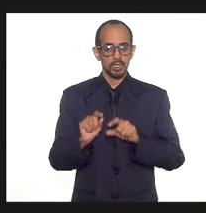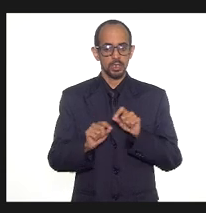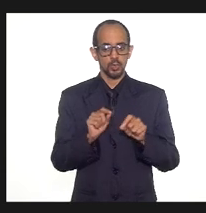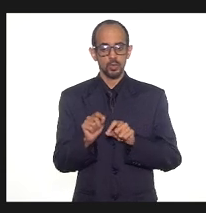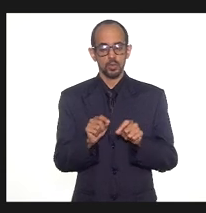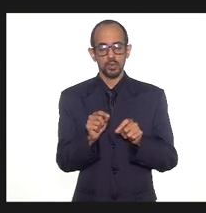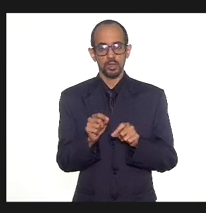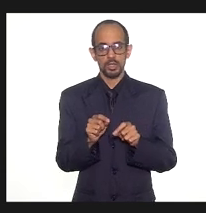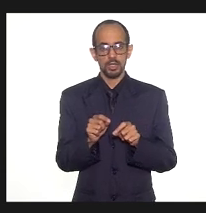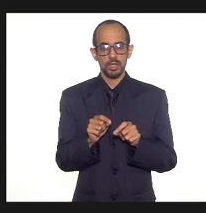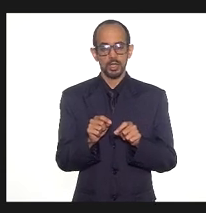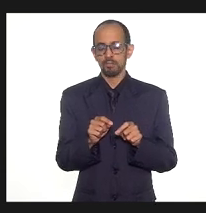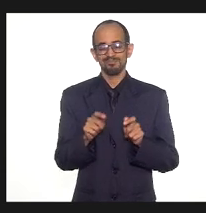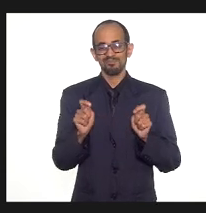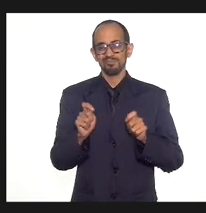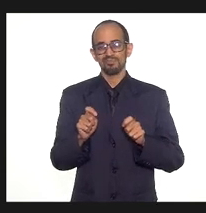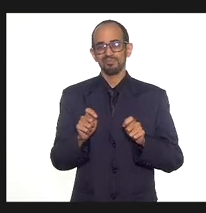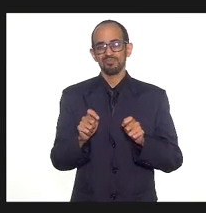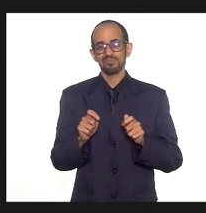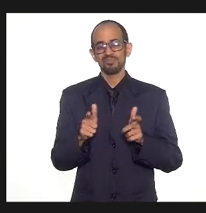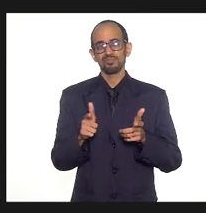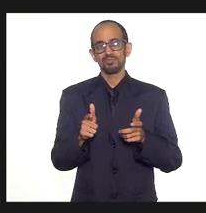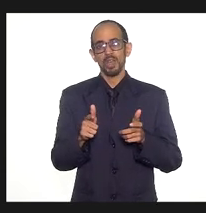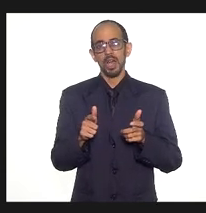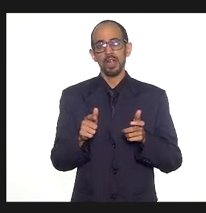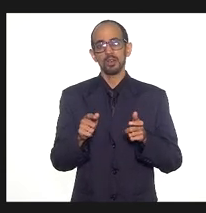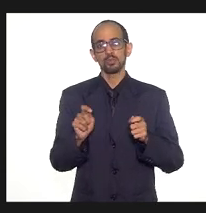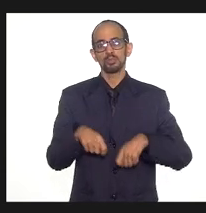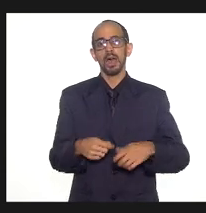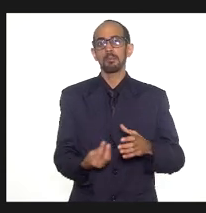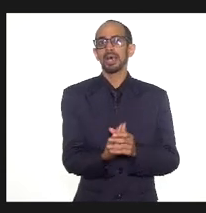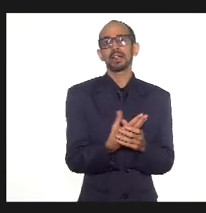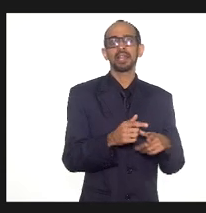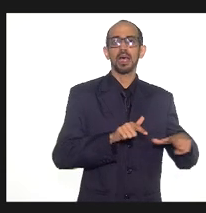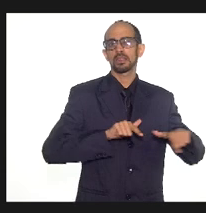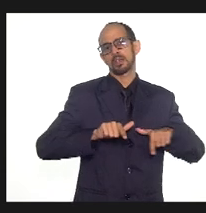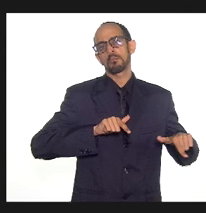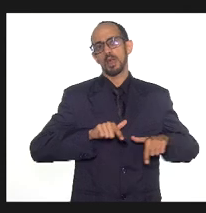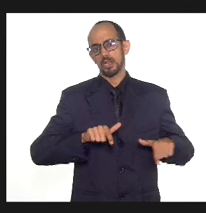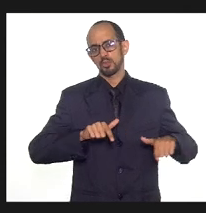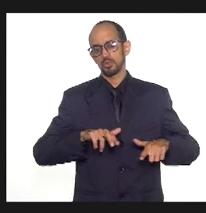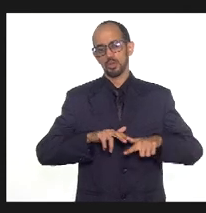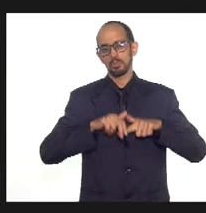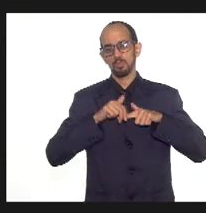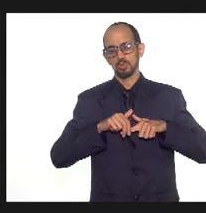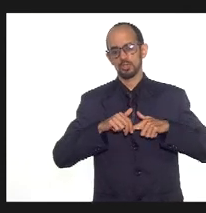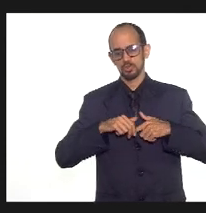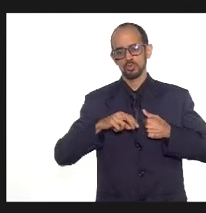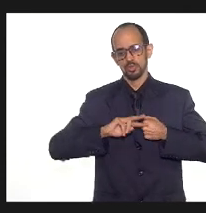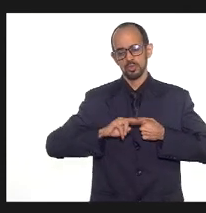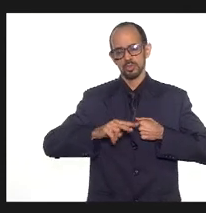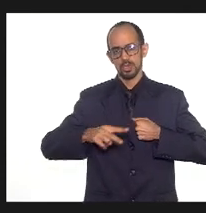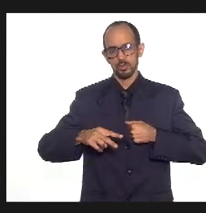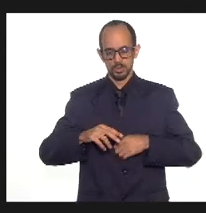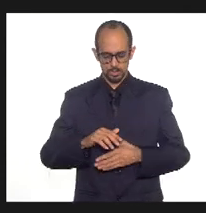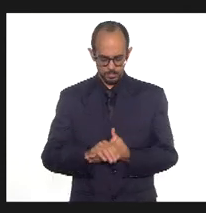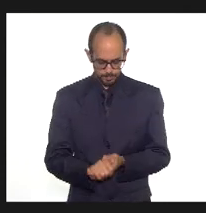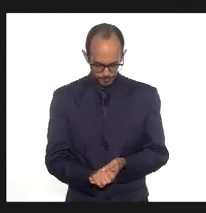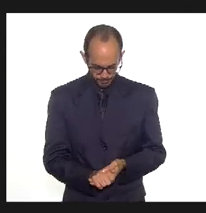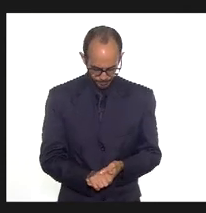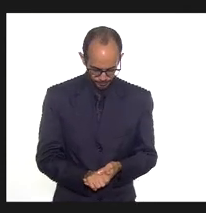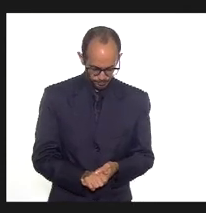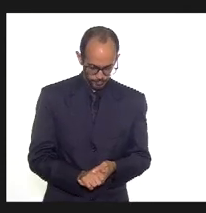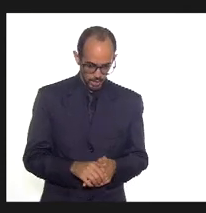mitigado, ele não é criado. A economia não é aquecida, né? Então, não gera os resultados pretendidos. E,